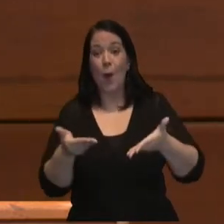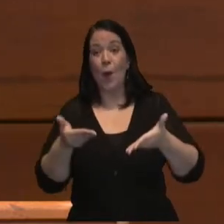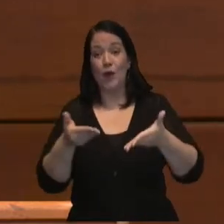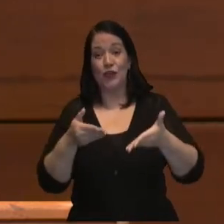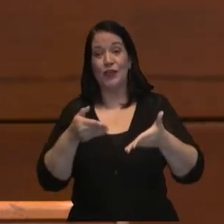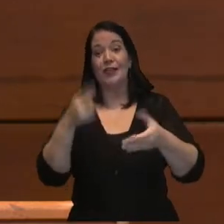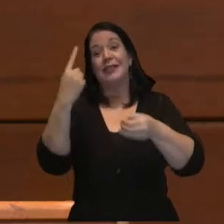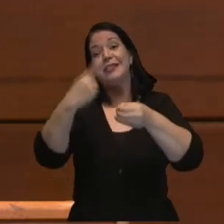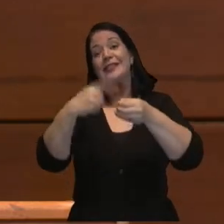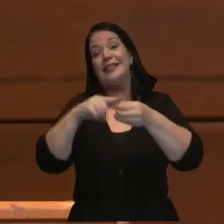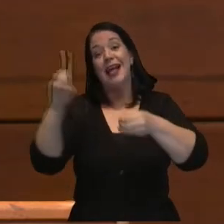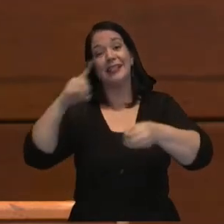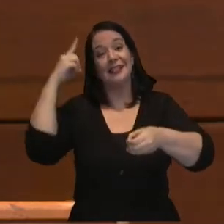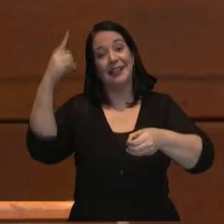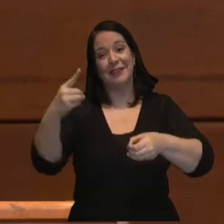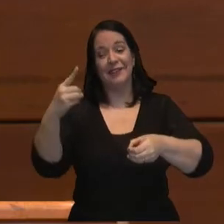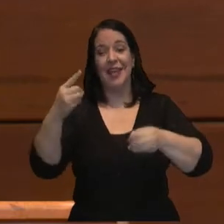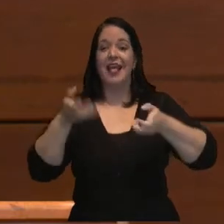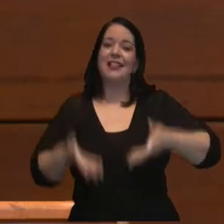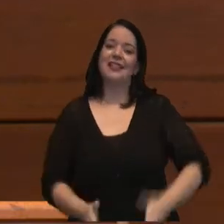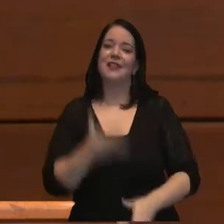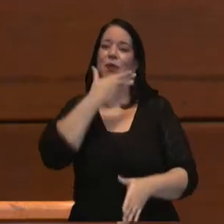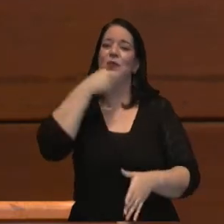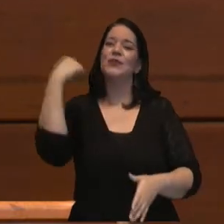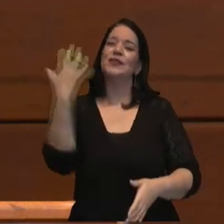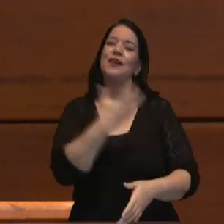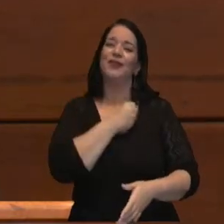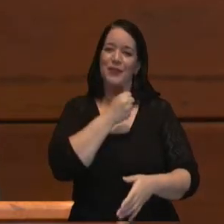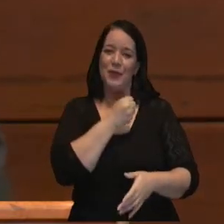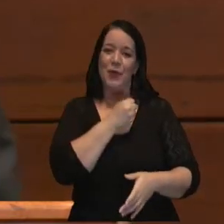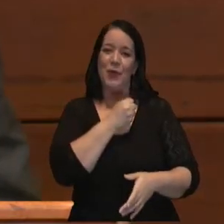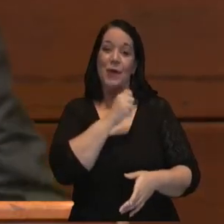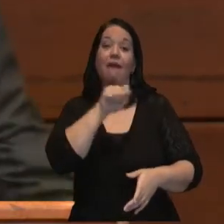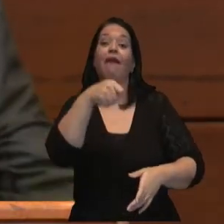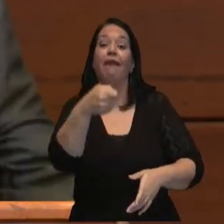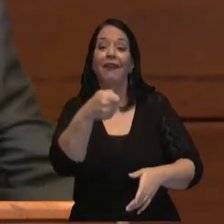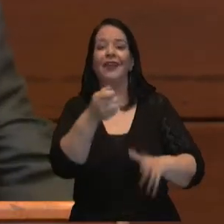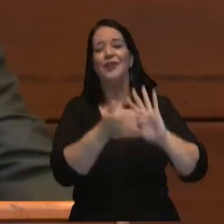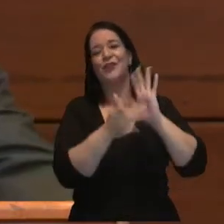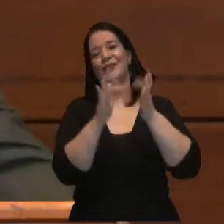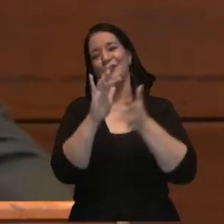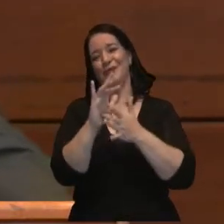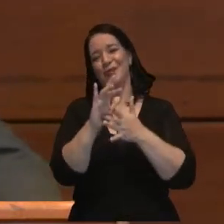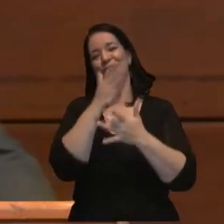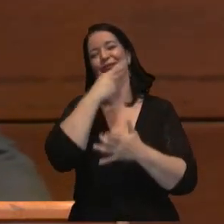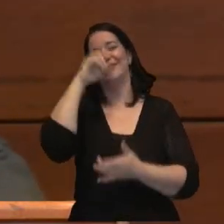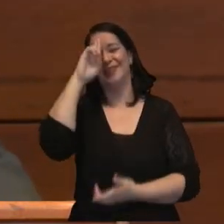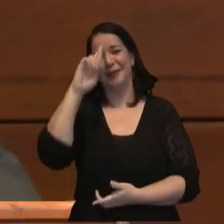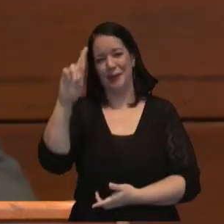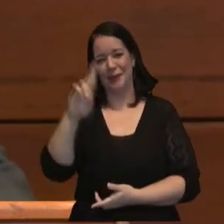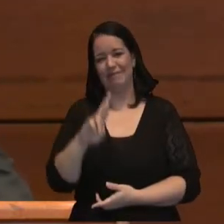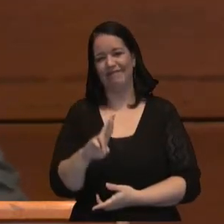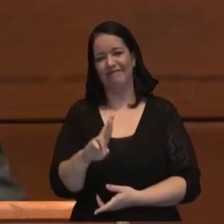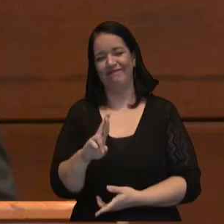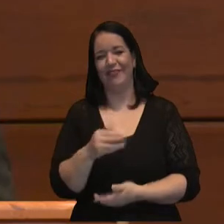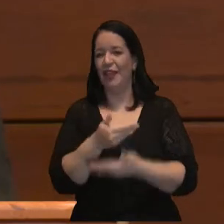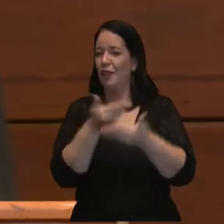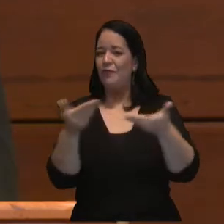é Cristo, o Senhor, meus irmãos. Não temas, o Senhor está conosco.